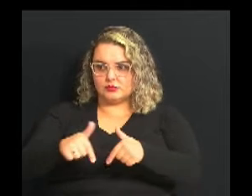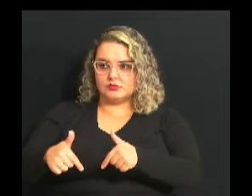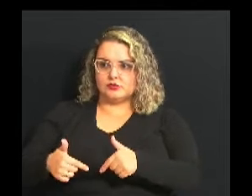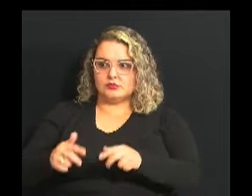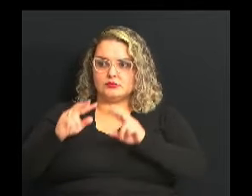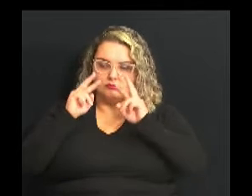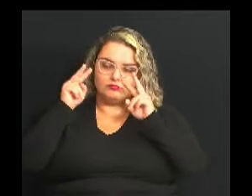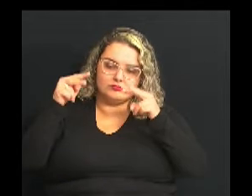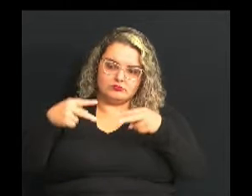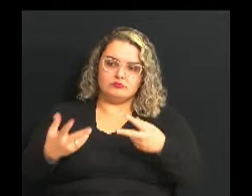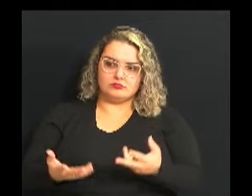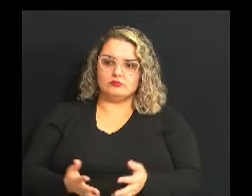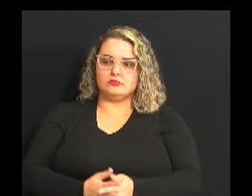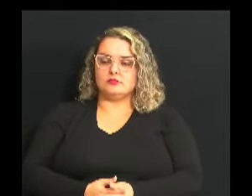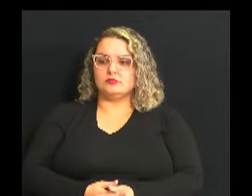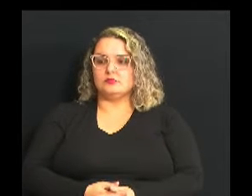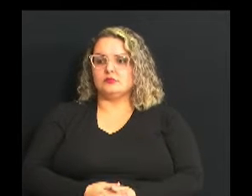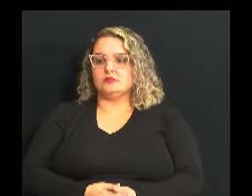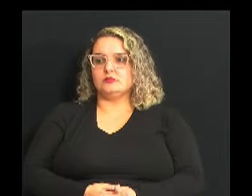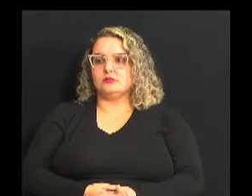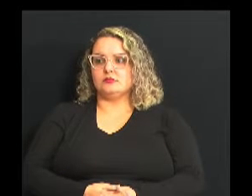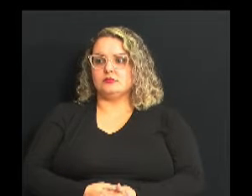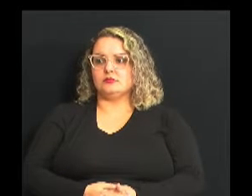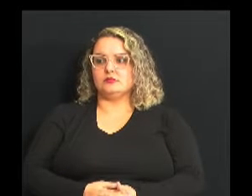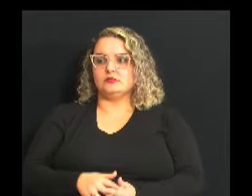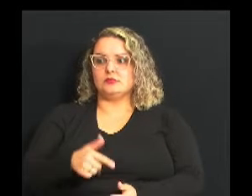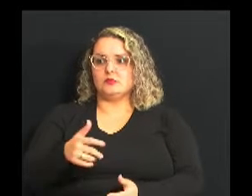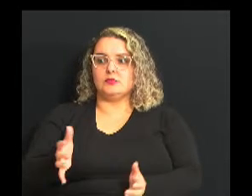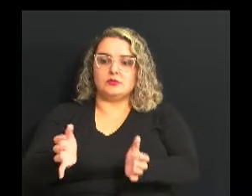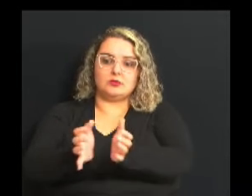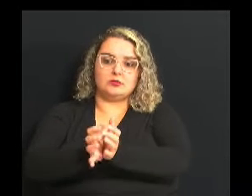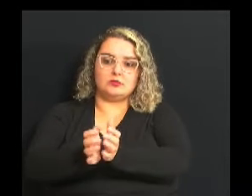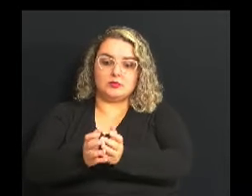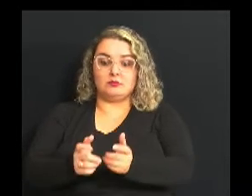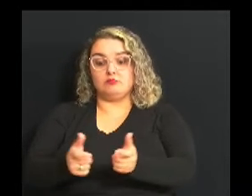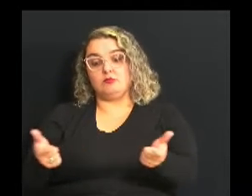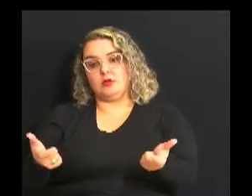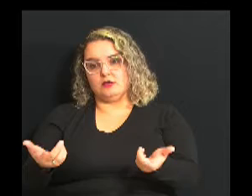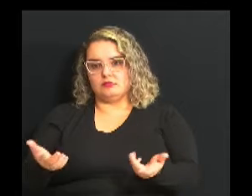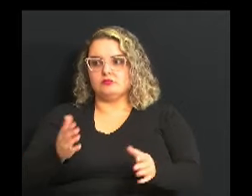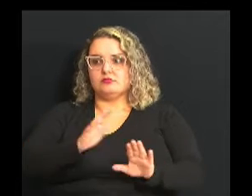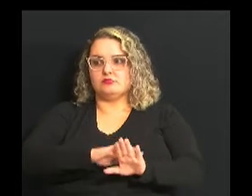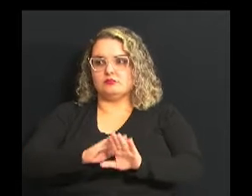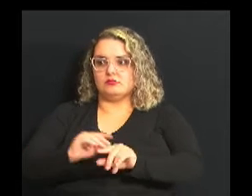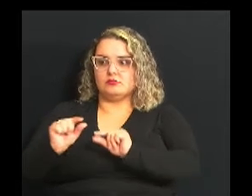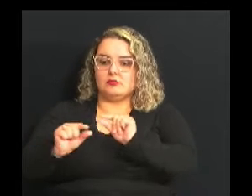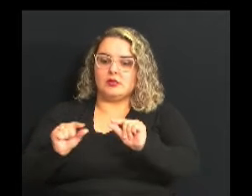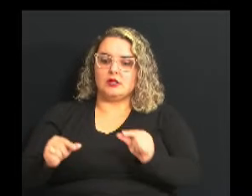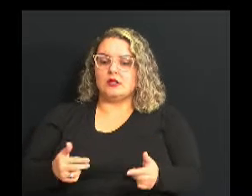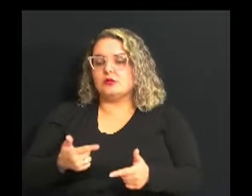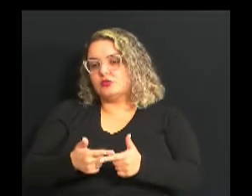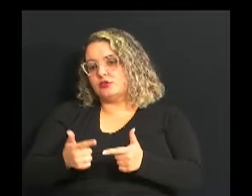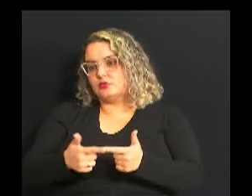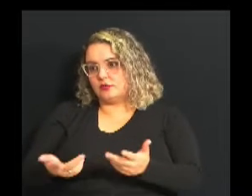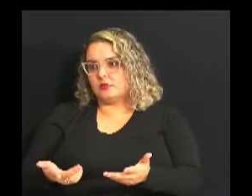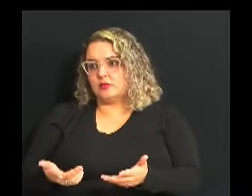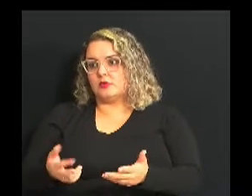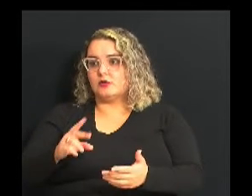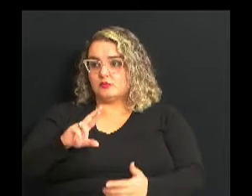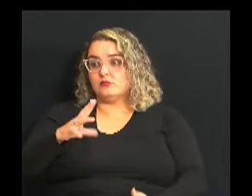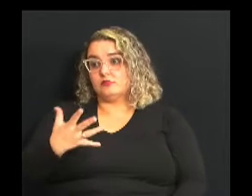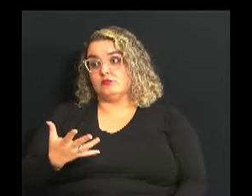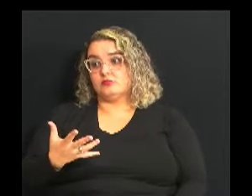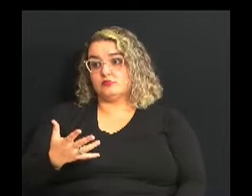gente não tem assim, uma equipe tão grande para ficar atuando em pequenos incidentes, né? Fica uma solução muito mais robusta